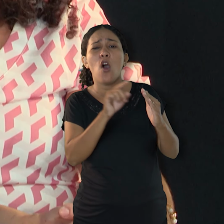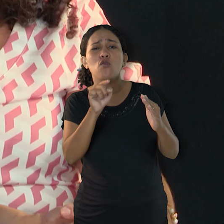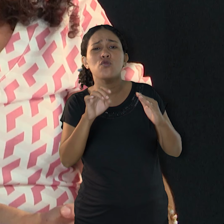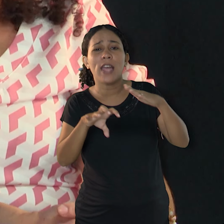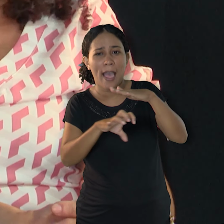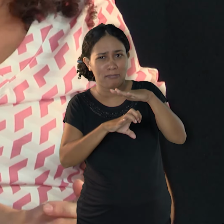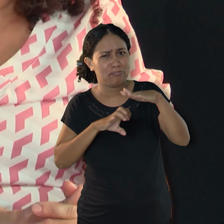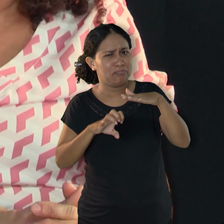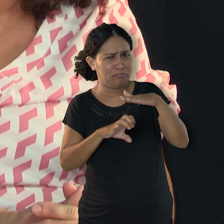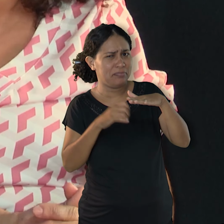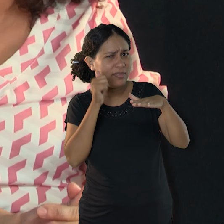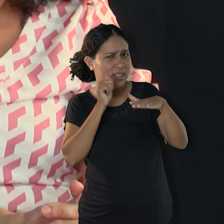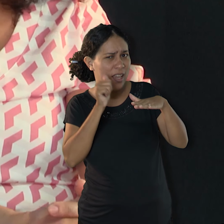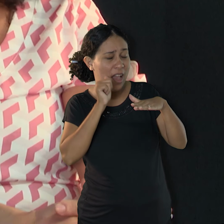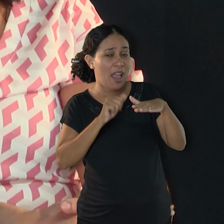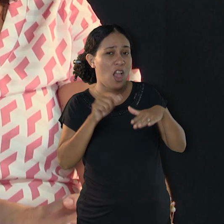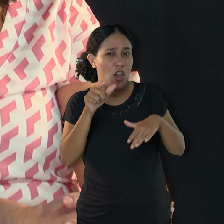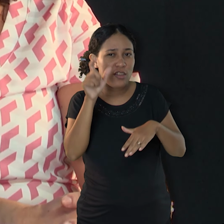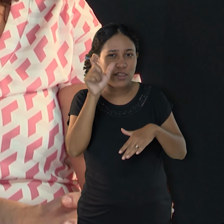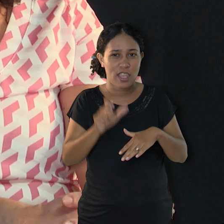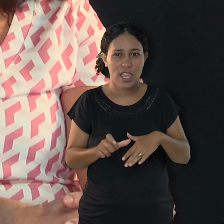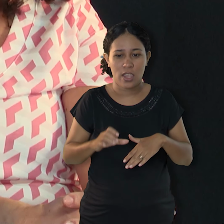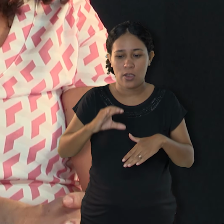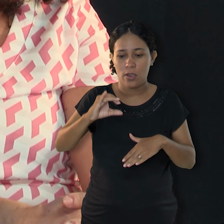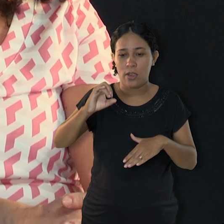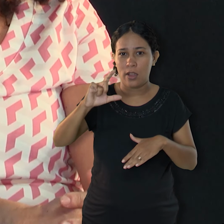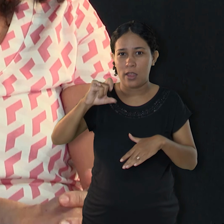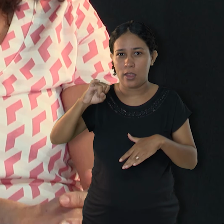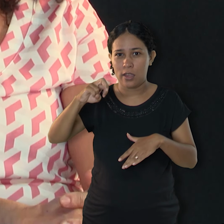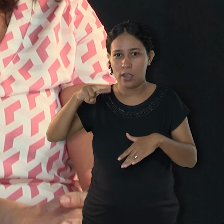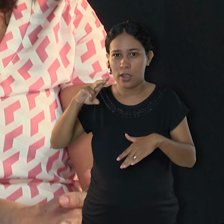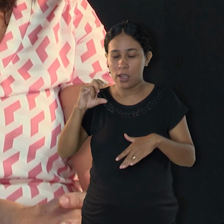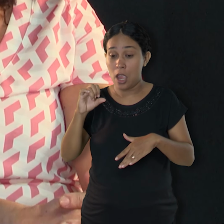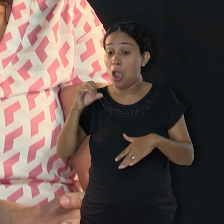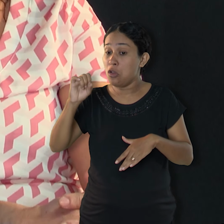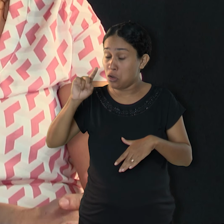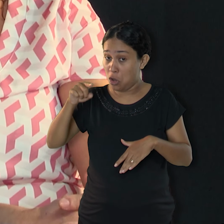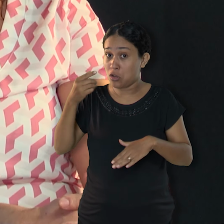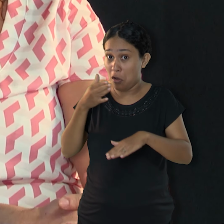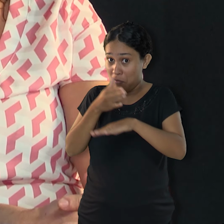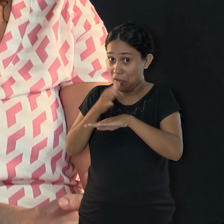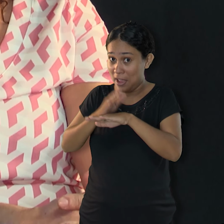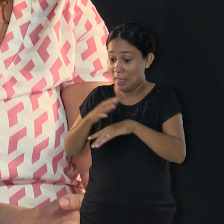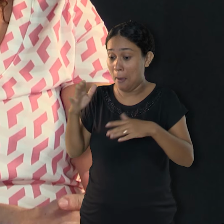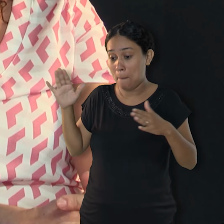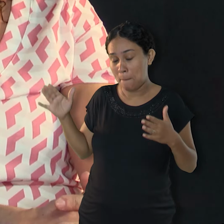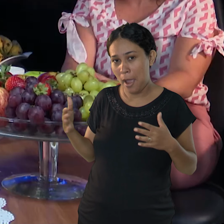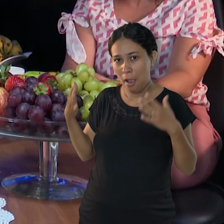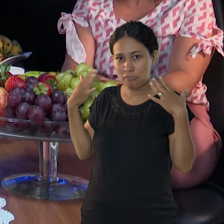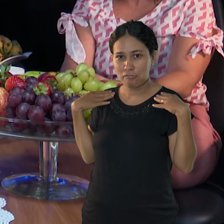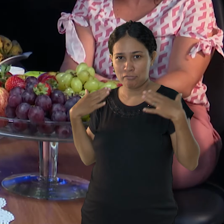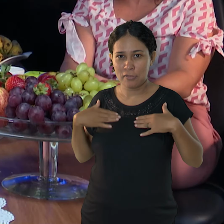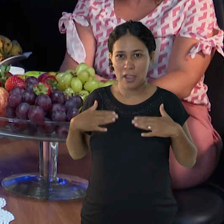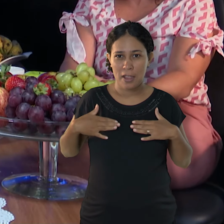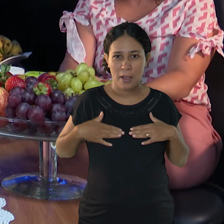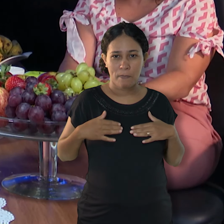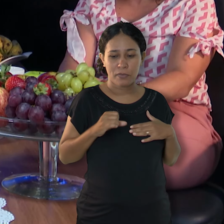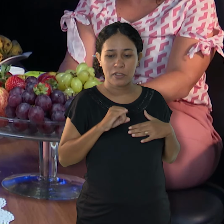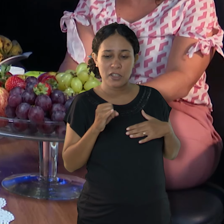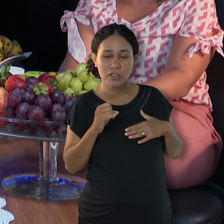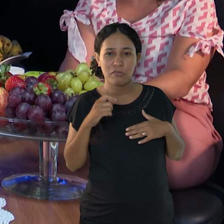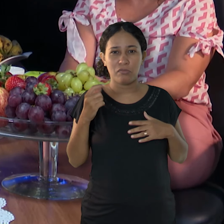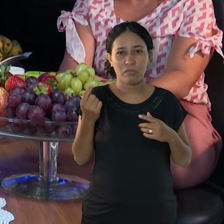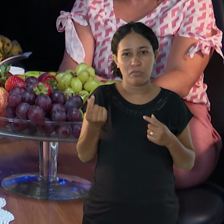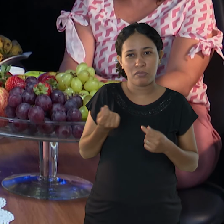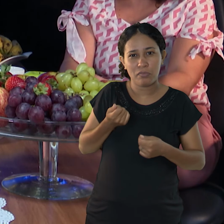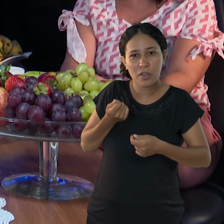Tem uma clínica maravilhosa que eu já prestigiei, tá? Já dei uma recalchutada, vou dar, quando tiver dinheiro eu vou lá de Menina, novo. eu tô sem casa de ferreira de pau, se botar botão. Mas